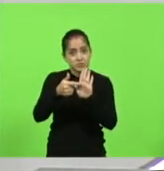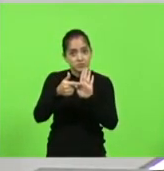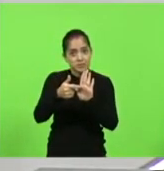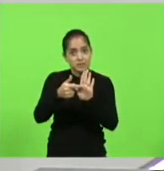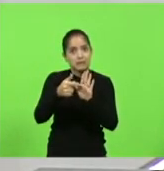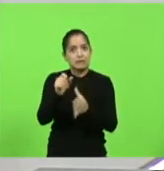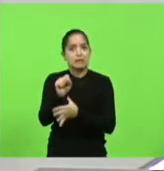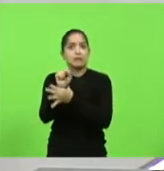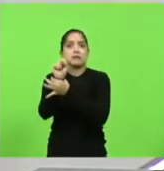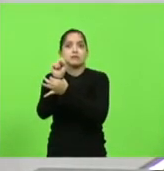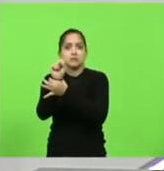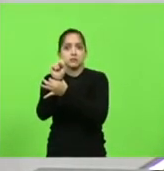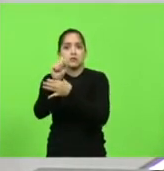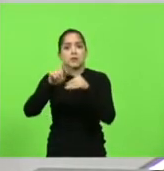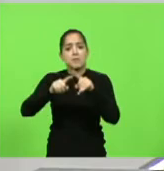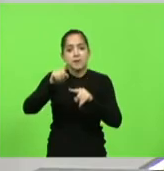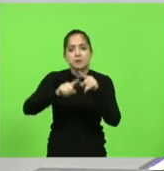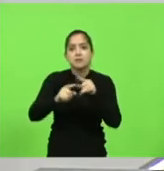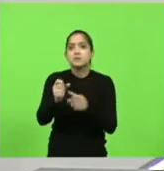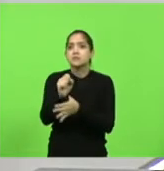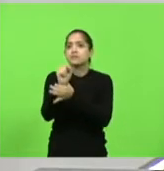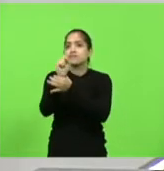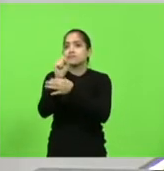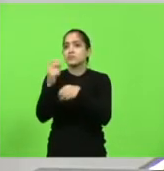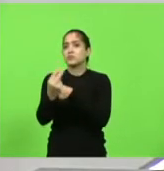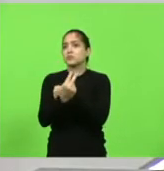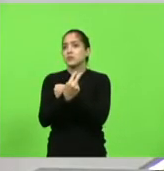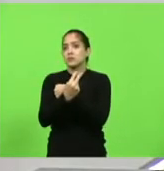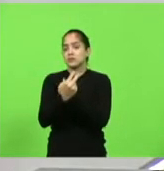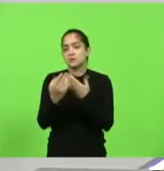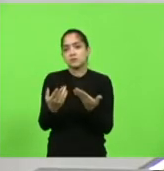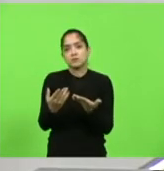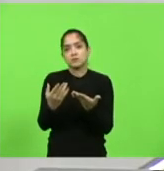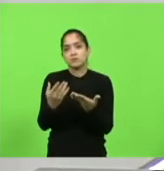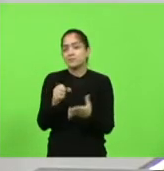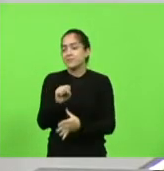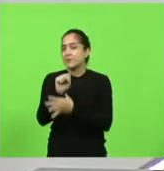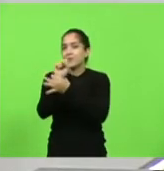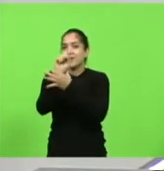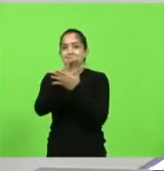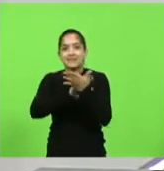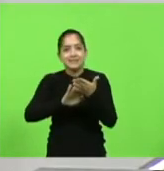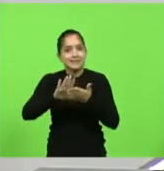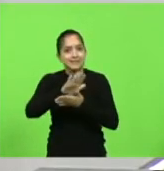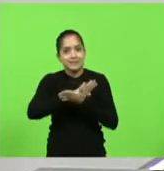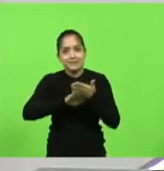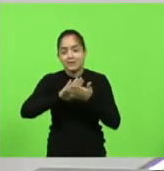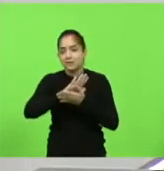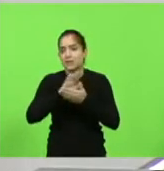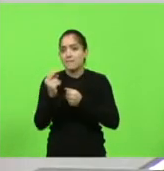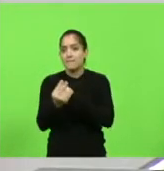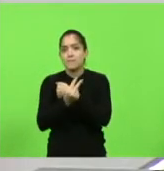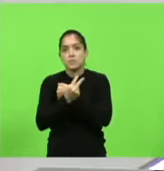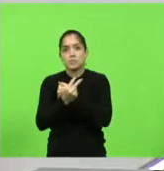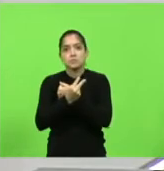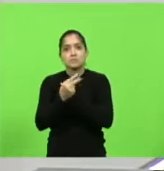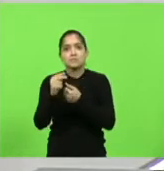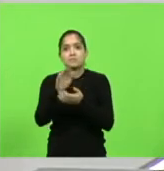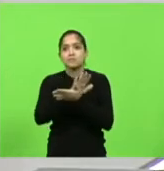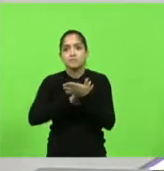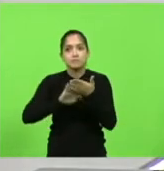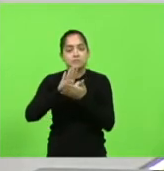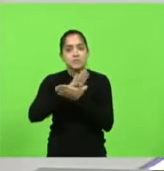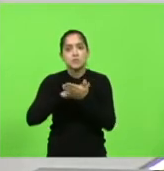que seja um equipamento de proteção. Não garante nenhuma proteção. Então, como é que a gente